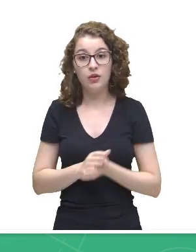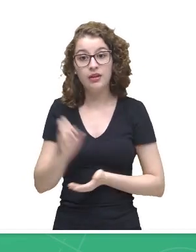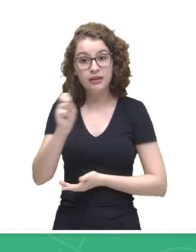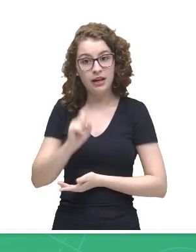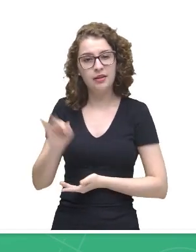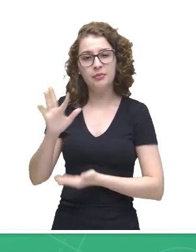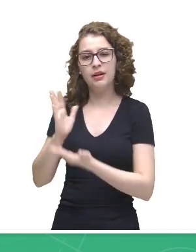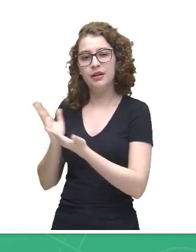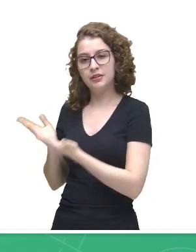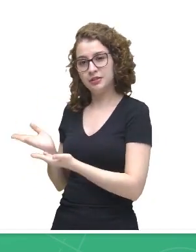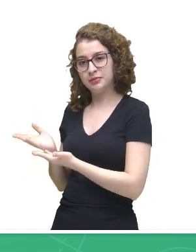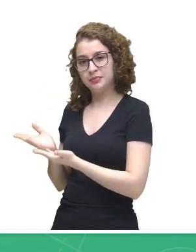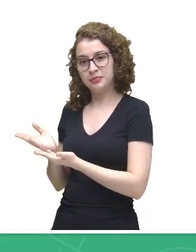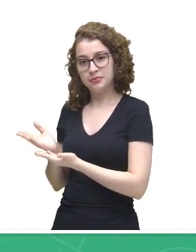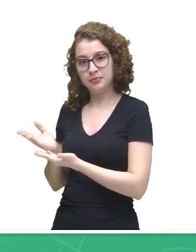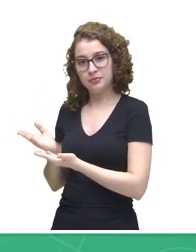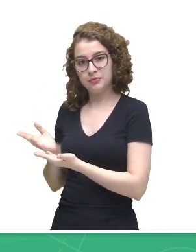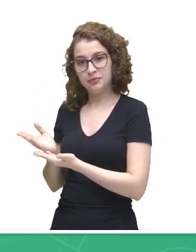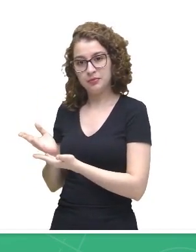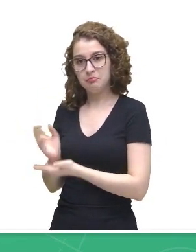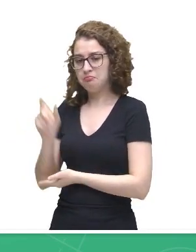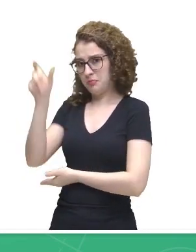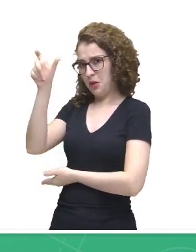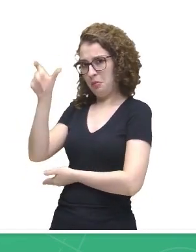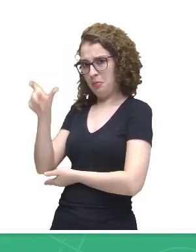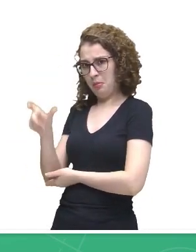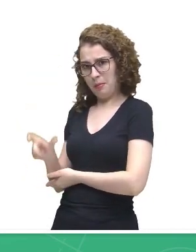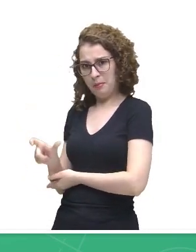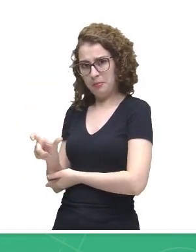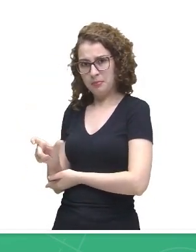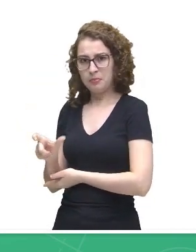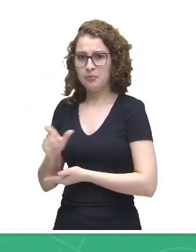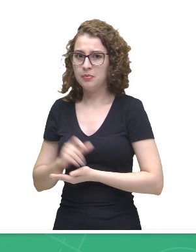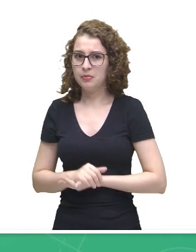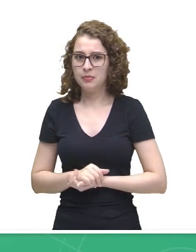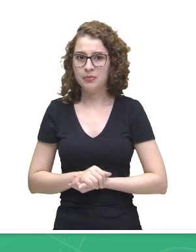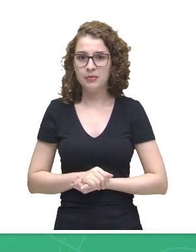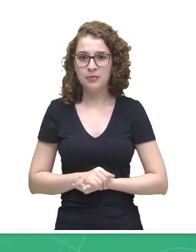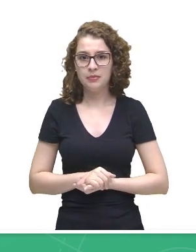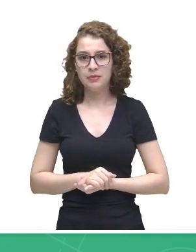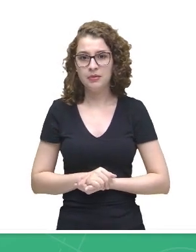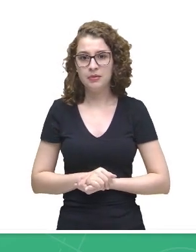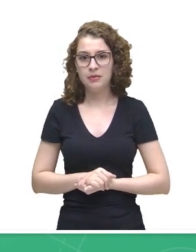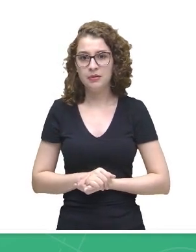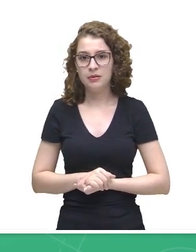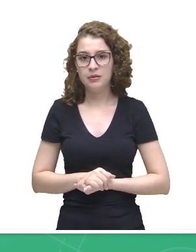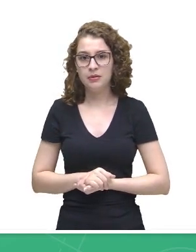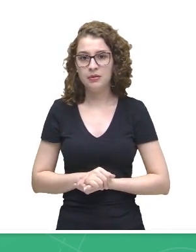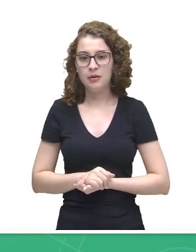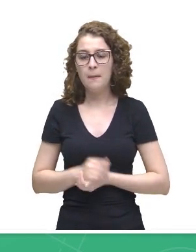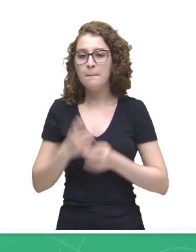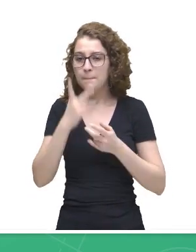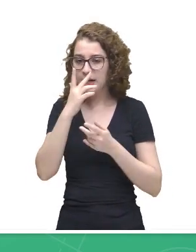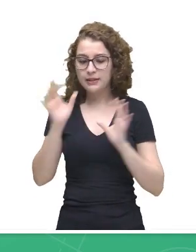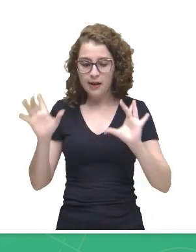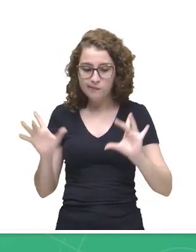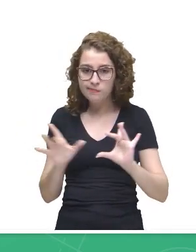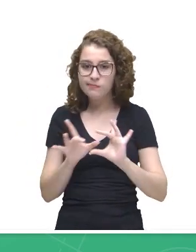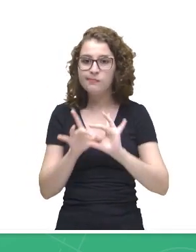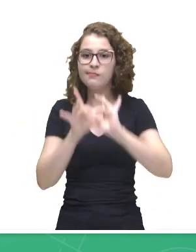imagem. Eu tenho uma pessoa, um rapaz, eu acho que é um rapaz, tentando unir as